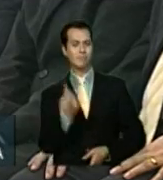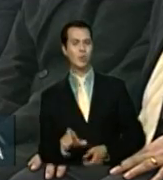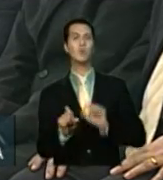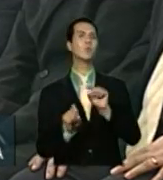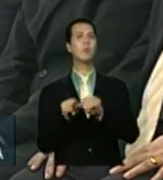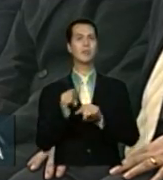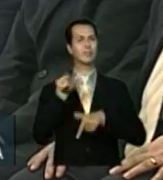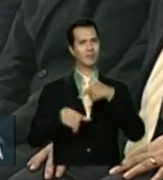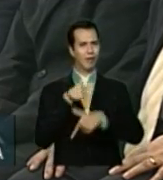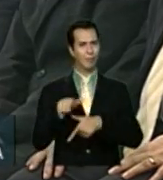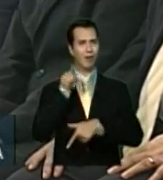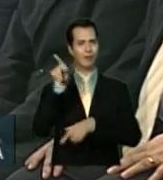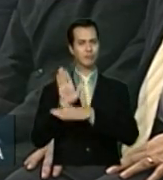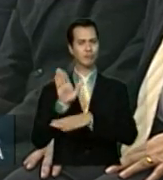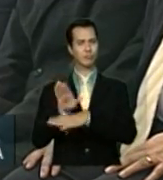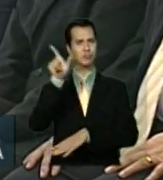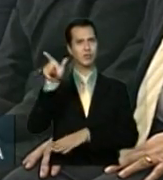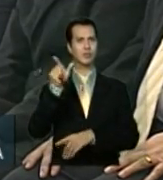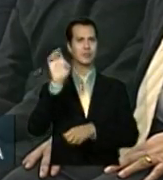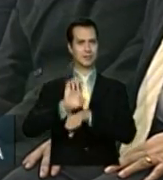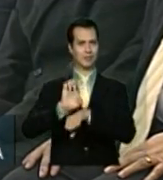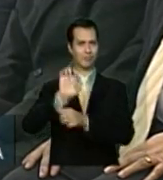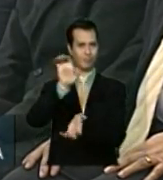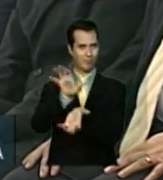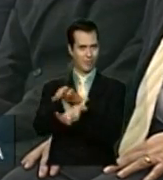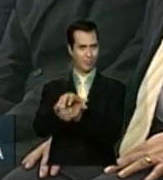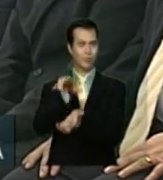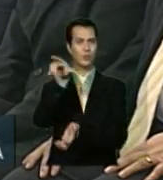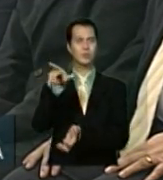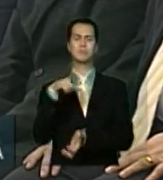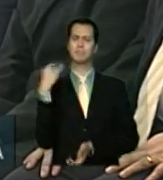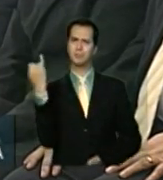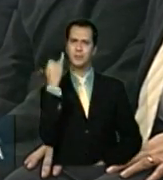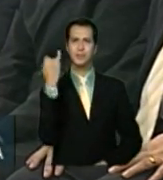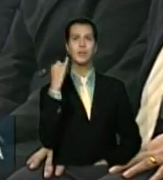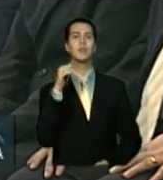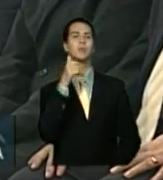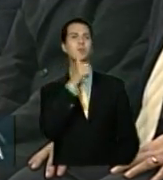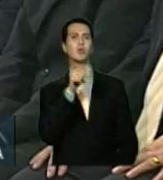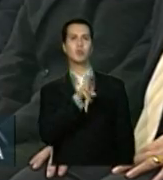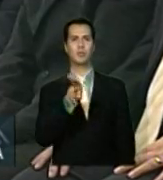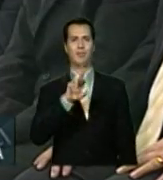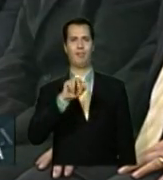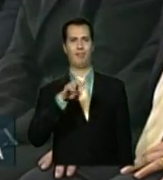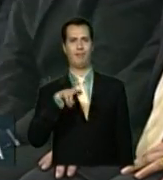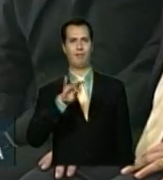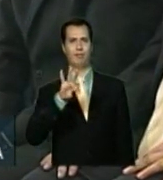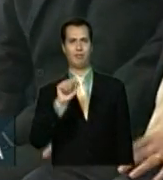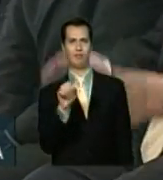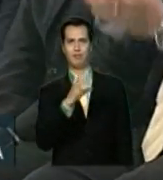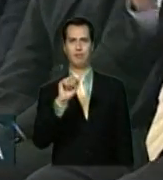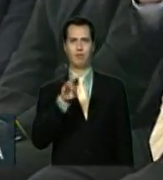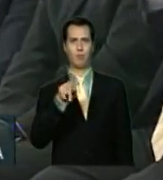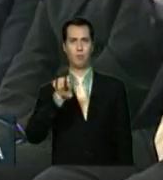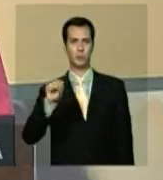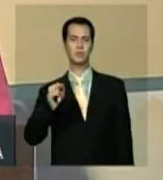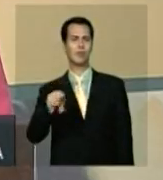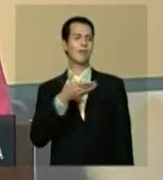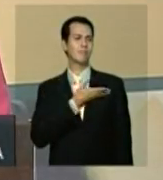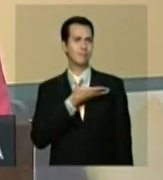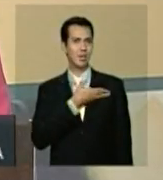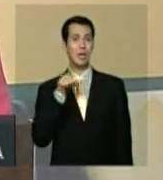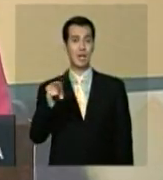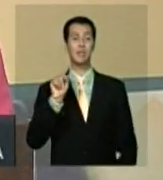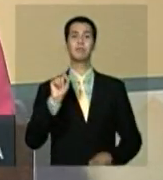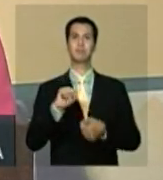programa de apoio à Criança e à mães a Renata Campos minha amiga que desenvolve o programa